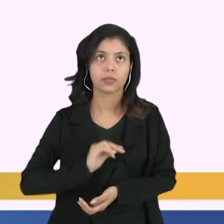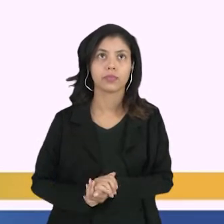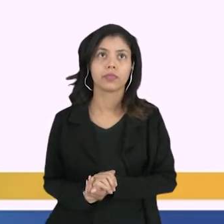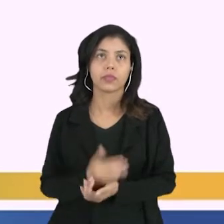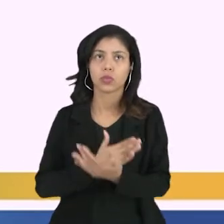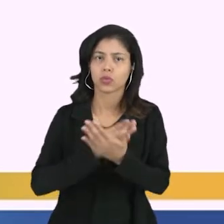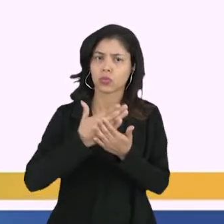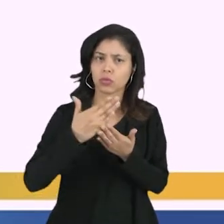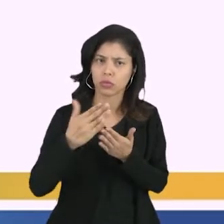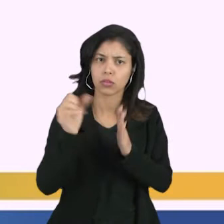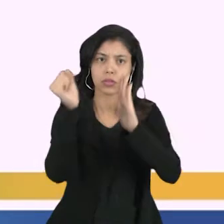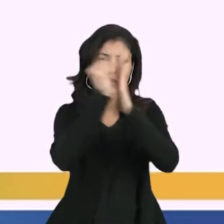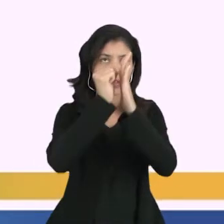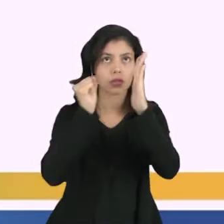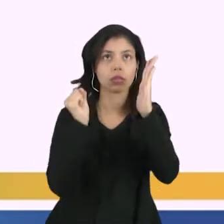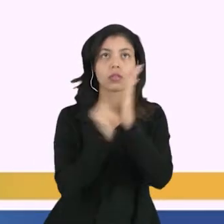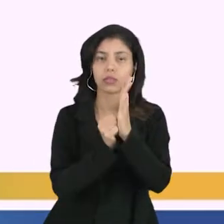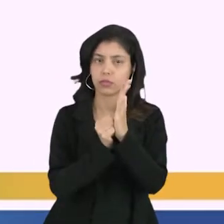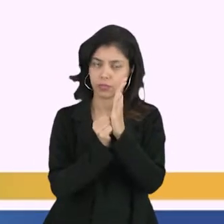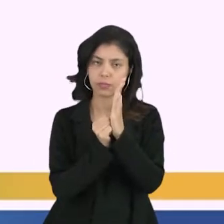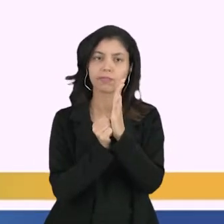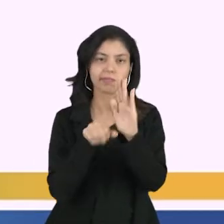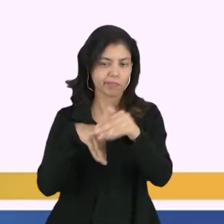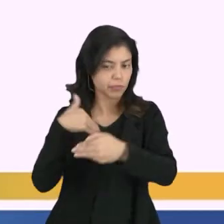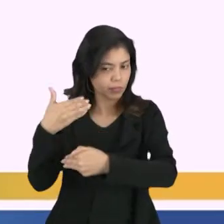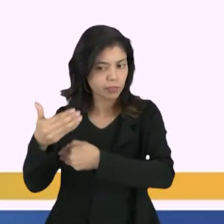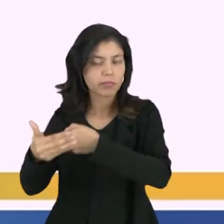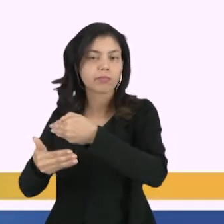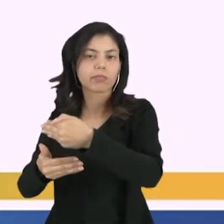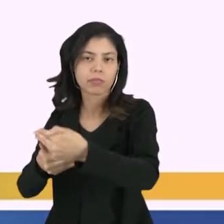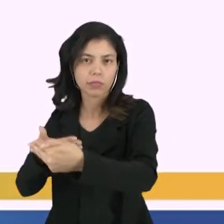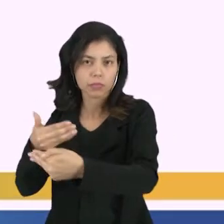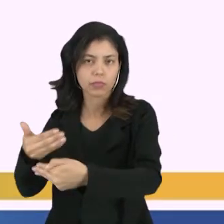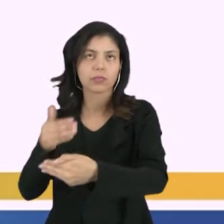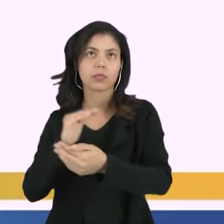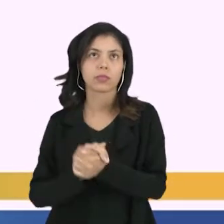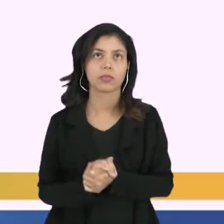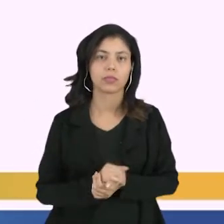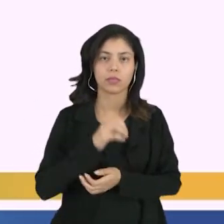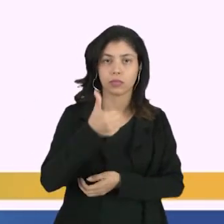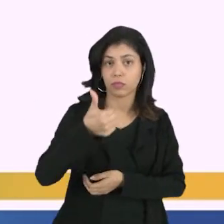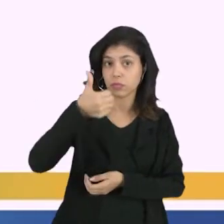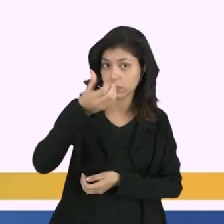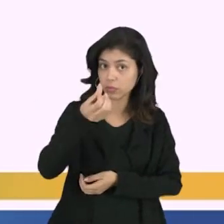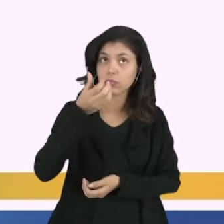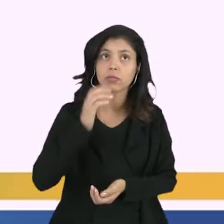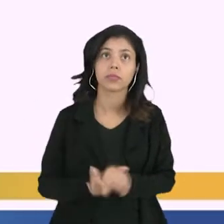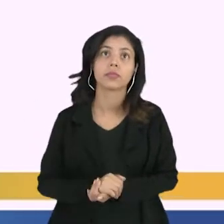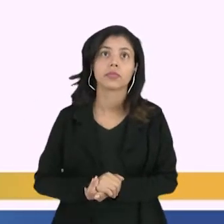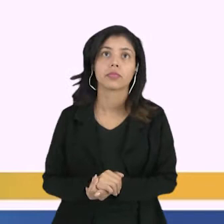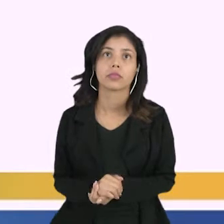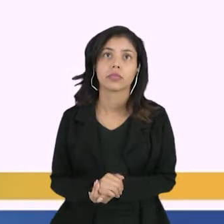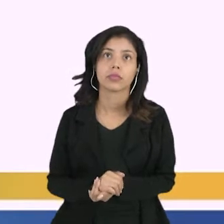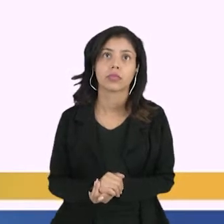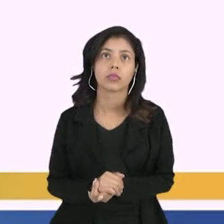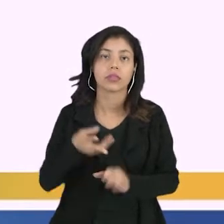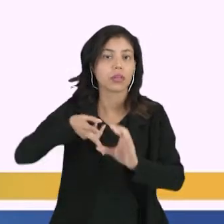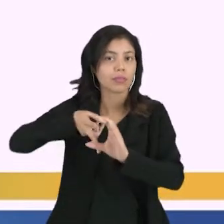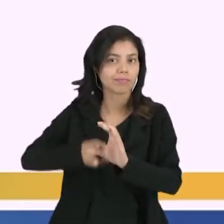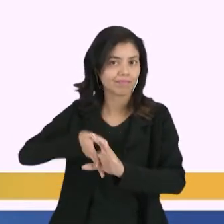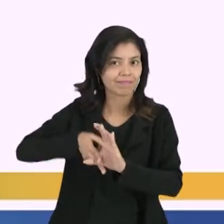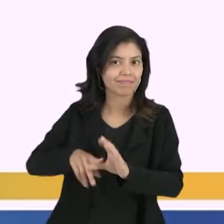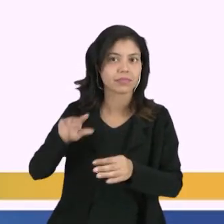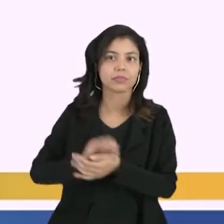Porque no início aí desse processo, que se dava aí no início do século XVI, essa época